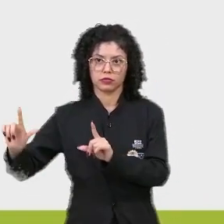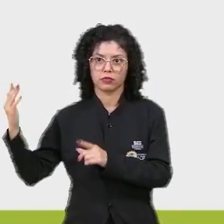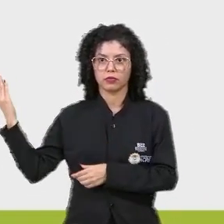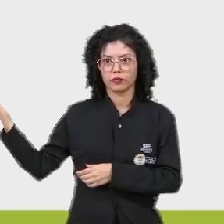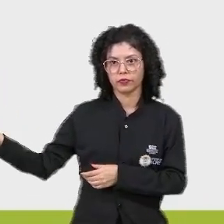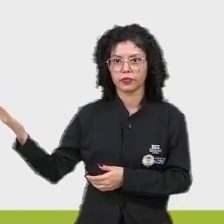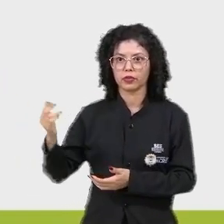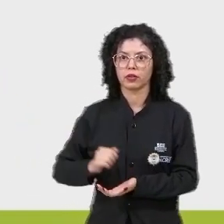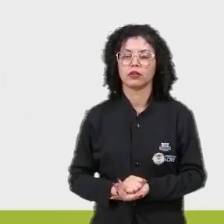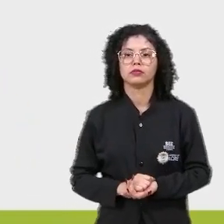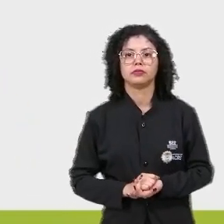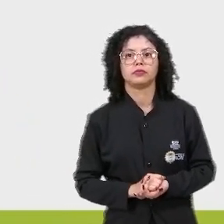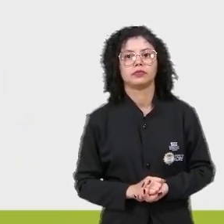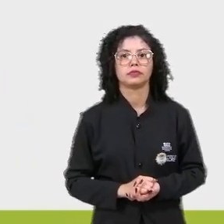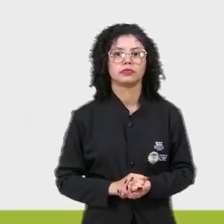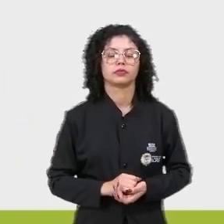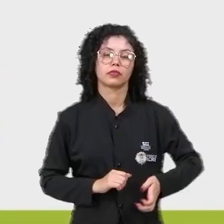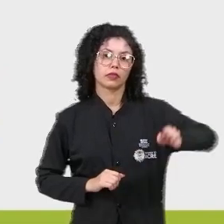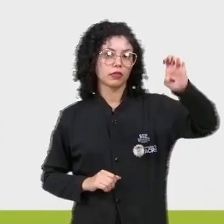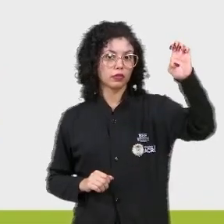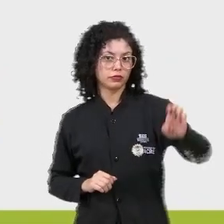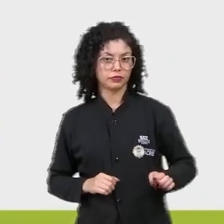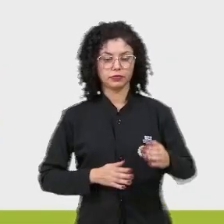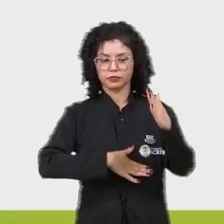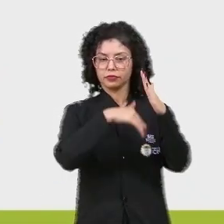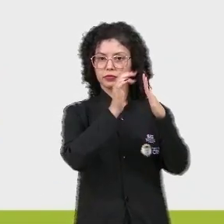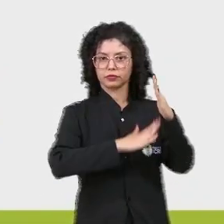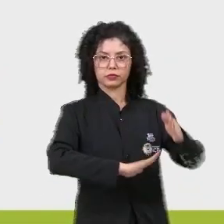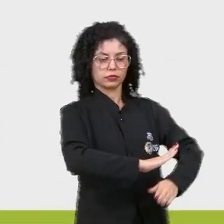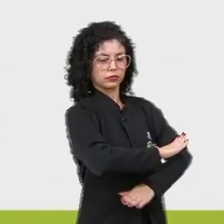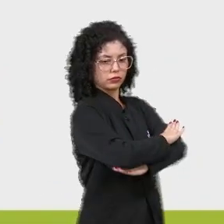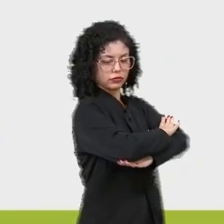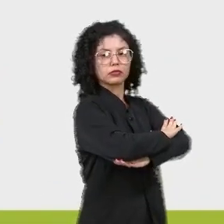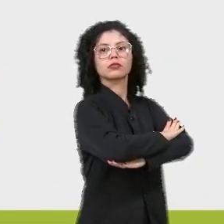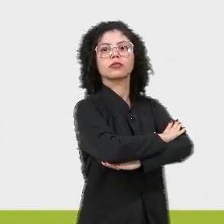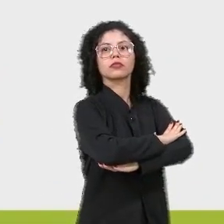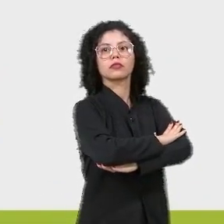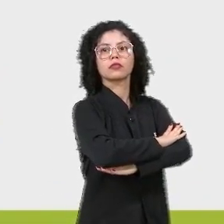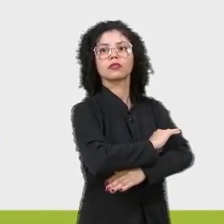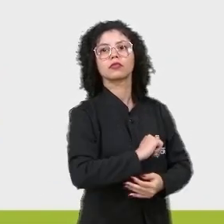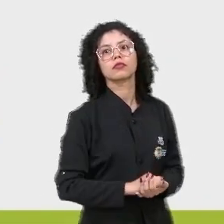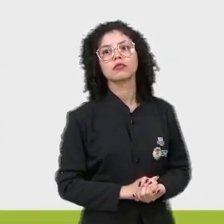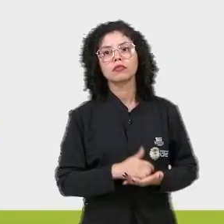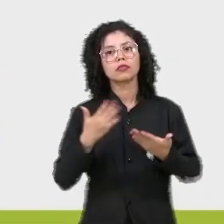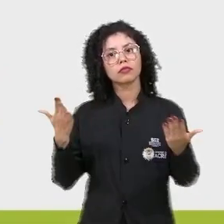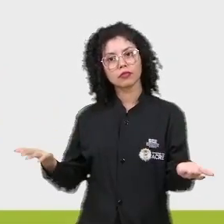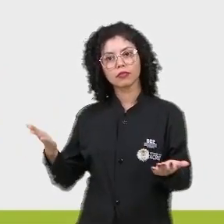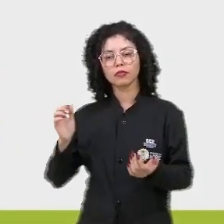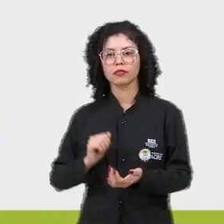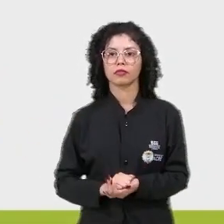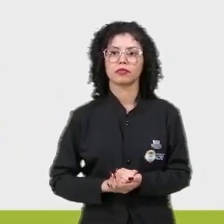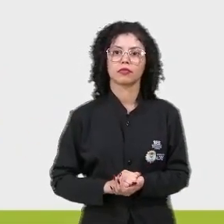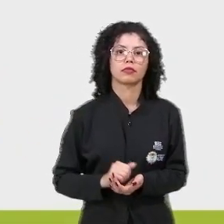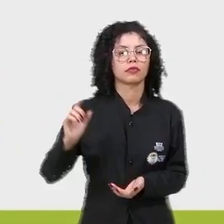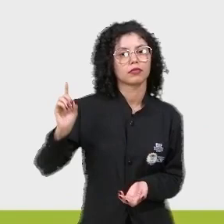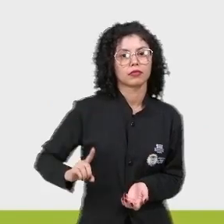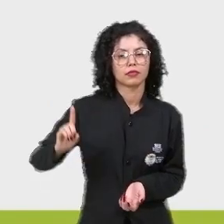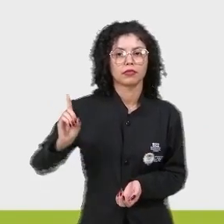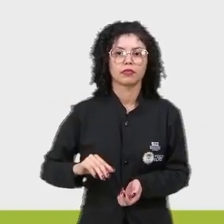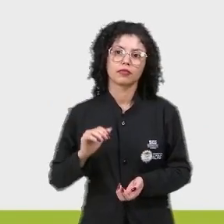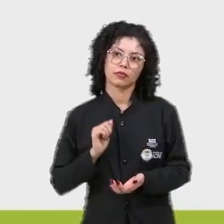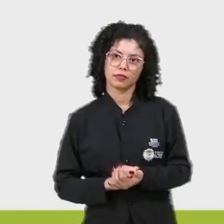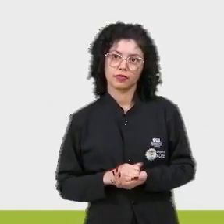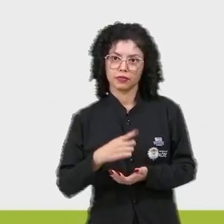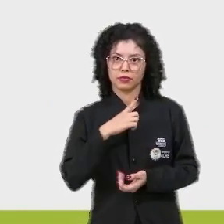aí, do lado esquerdo, o quadro Mona Lisa, de Leonardo da Vinci, né? E do lado direito da